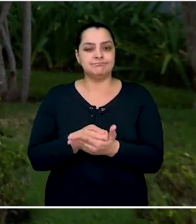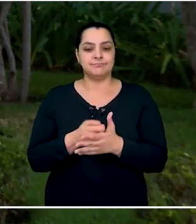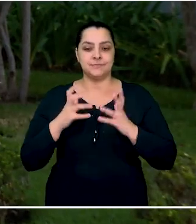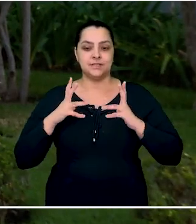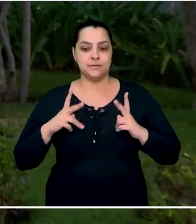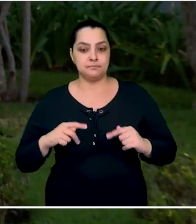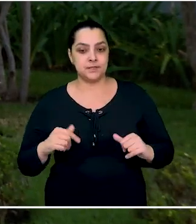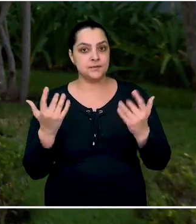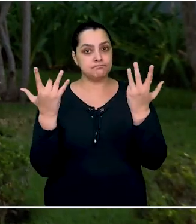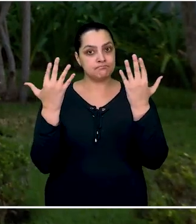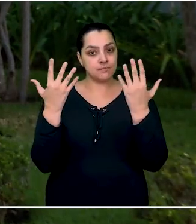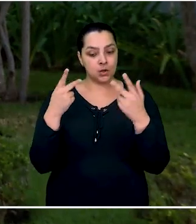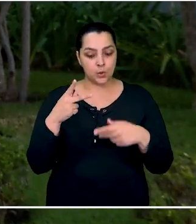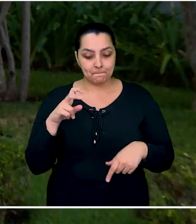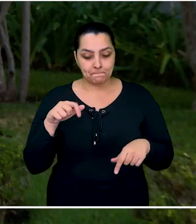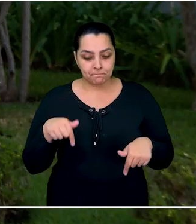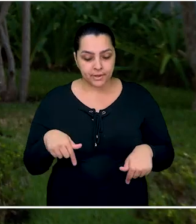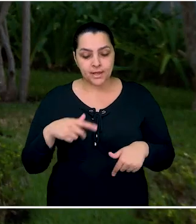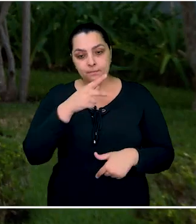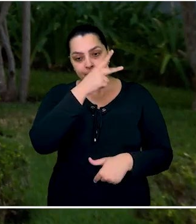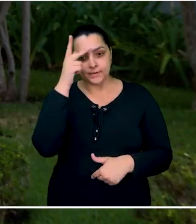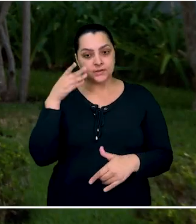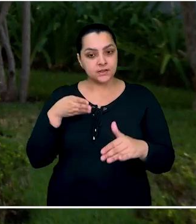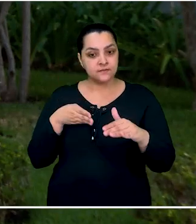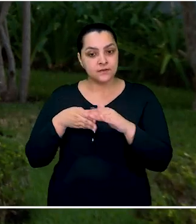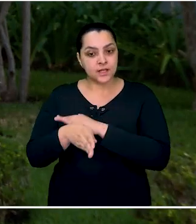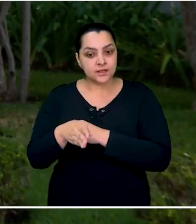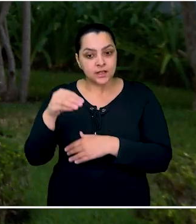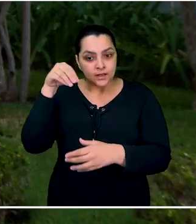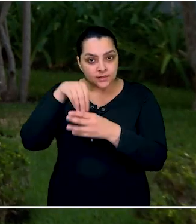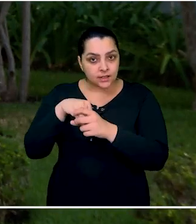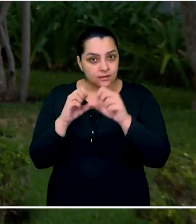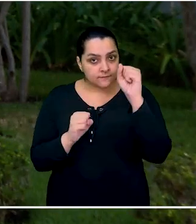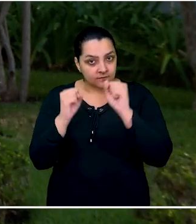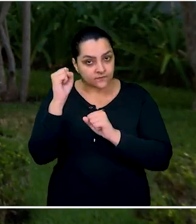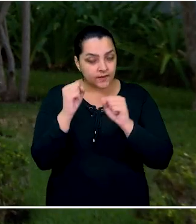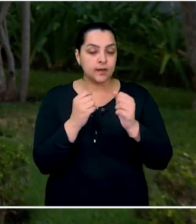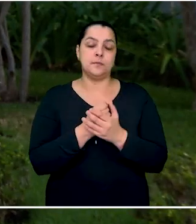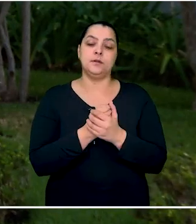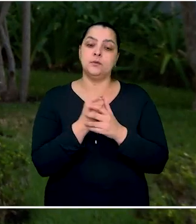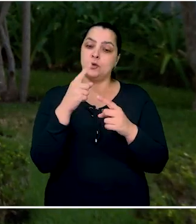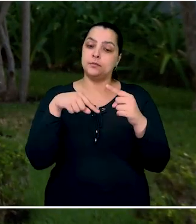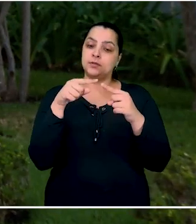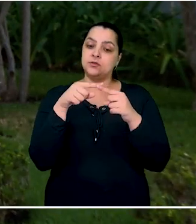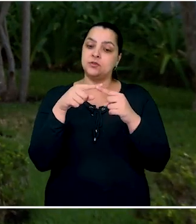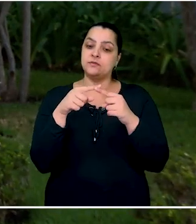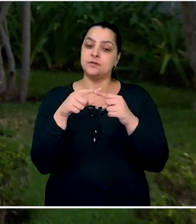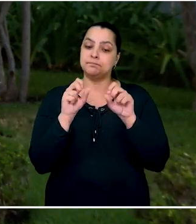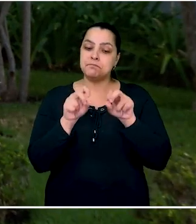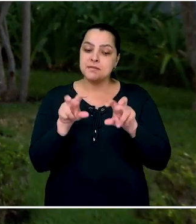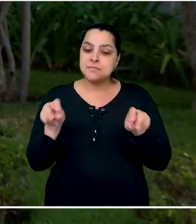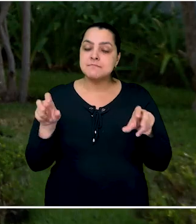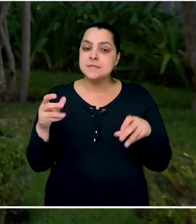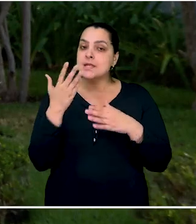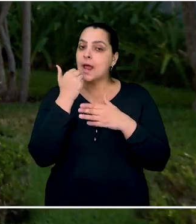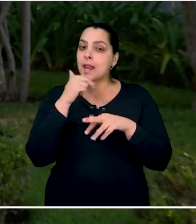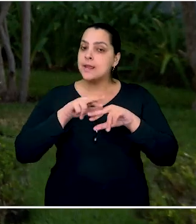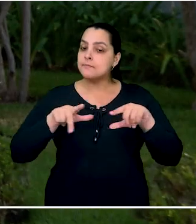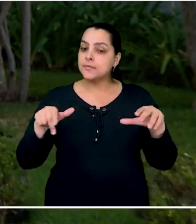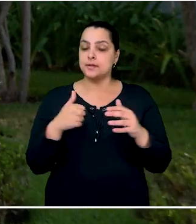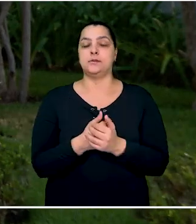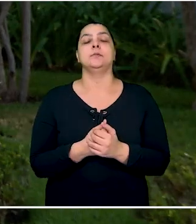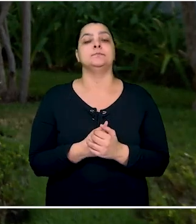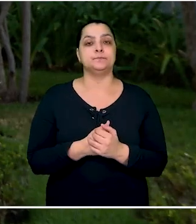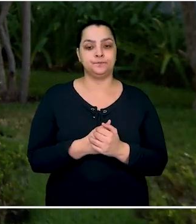rigoroso de limpeza de mãos e pés das pessoas que vão entrar no interior da fábrica. O objetivo é evitar a contaminação dos alimentos.